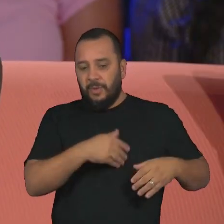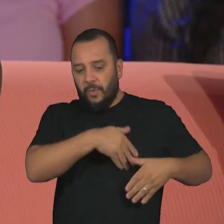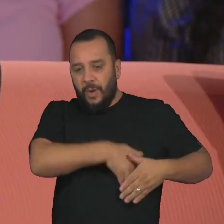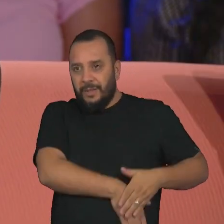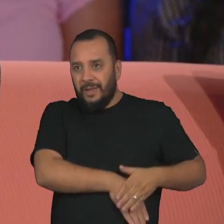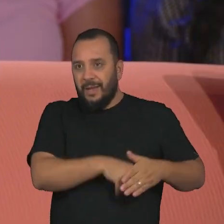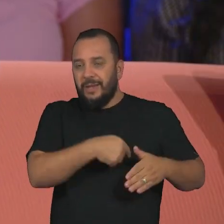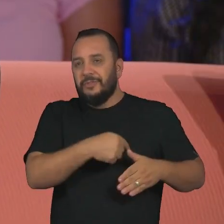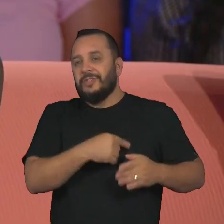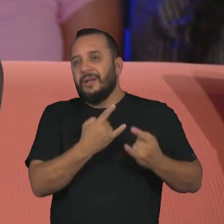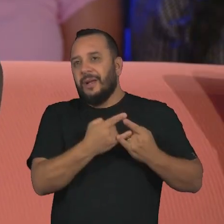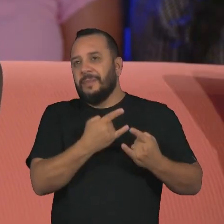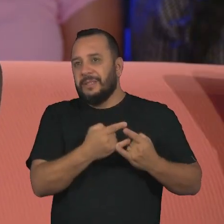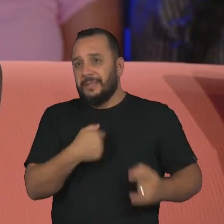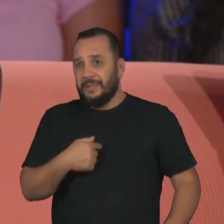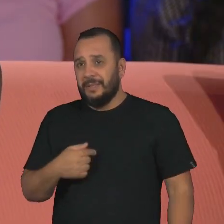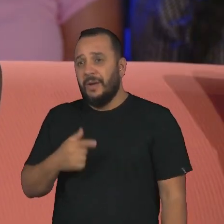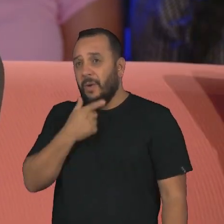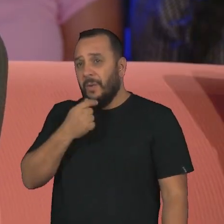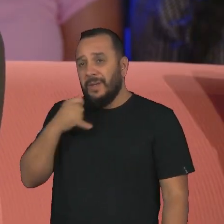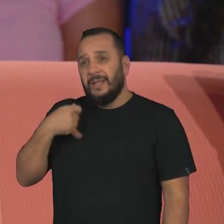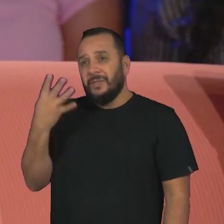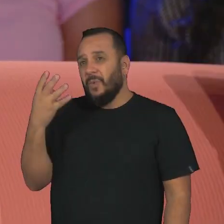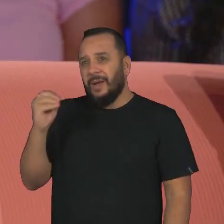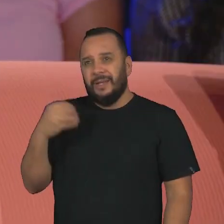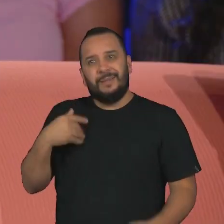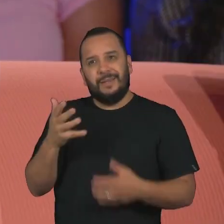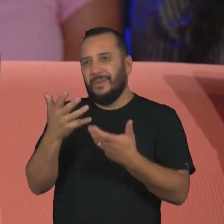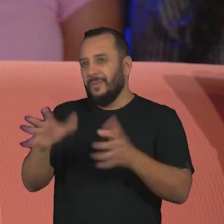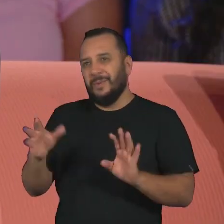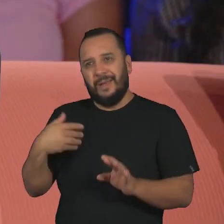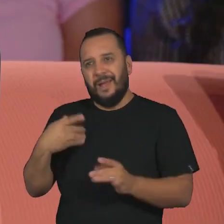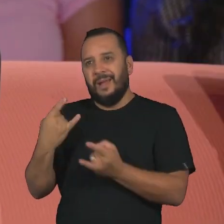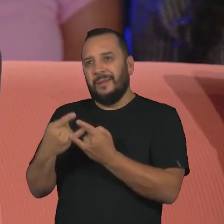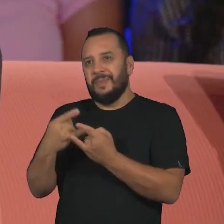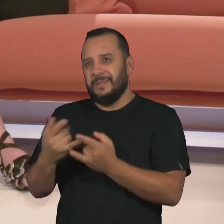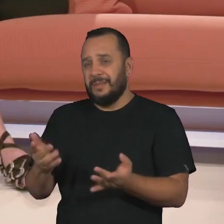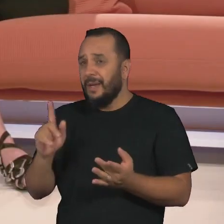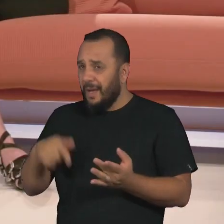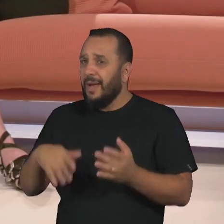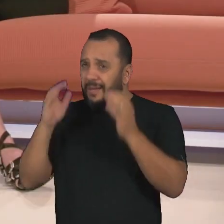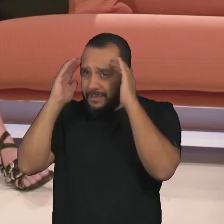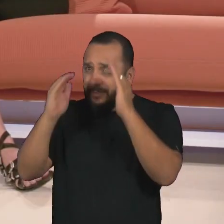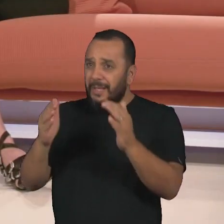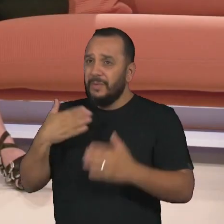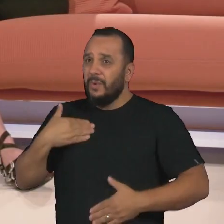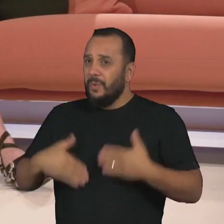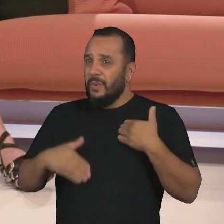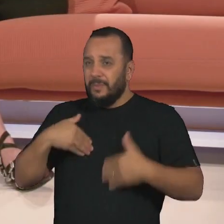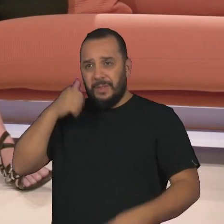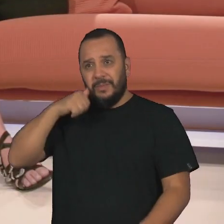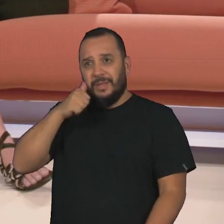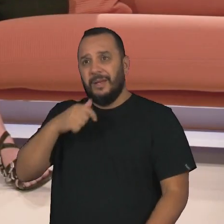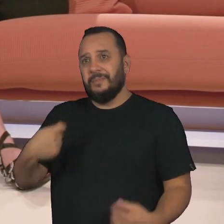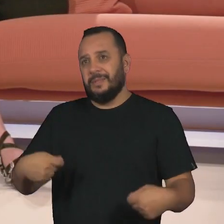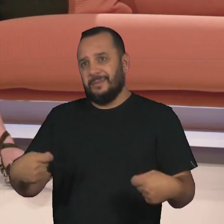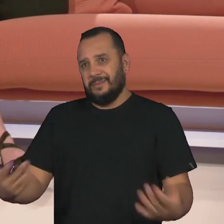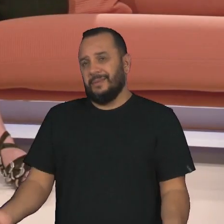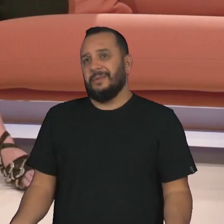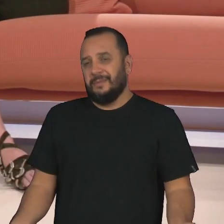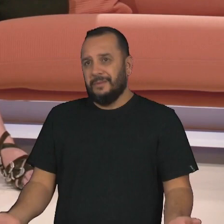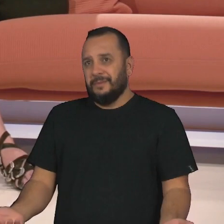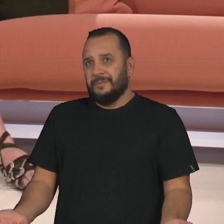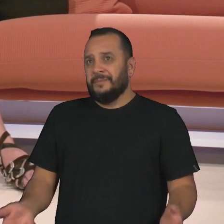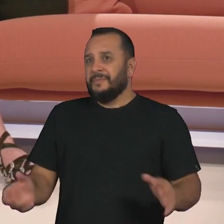40 a mais não suporta usar camisinha. Isso é respeito sobre o corpo da mulher. Sabe? É